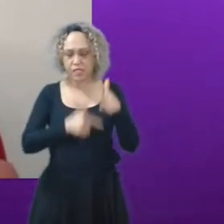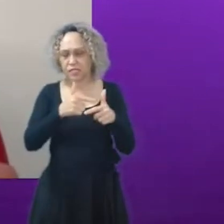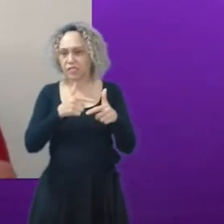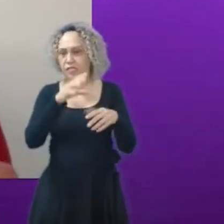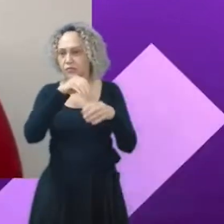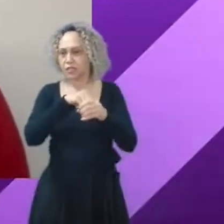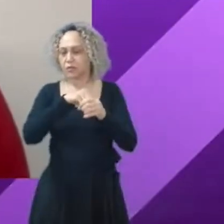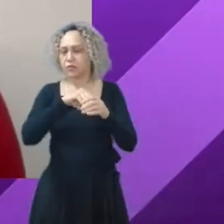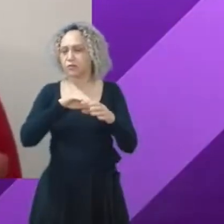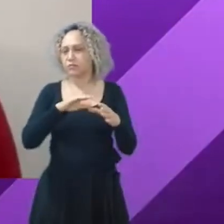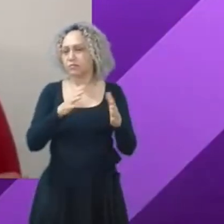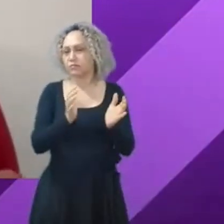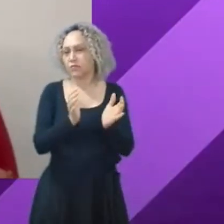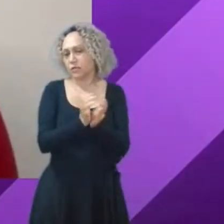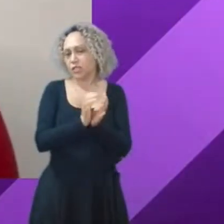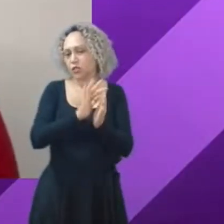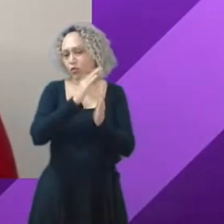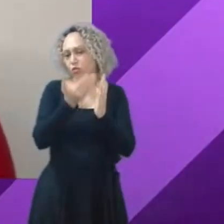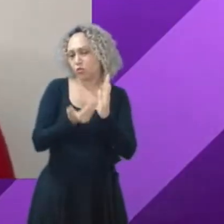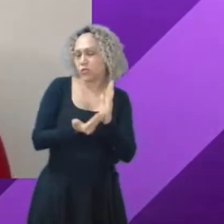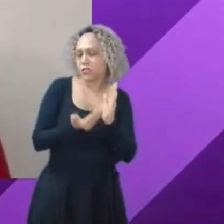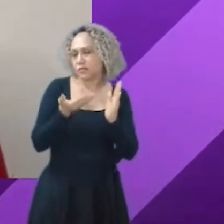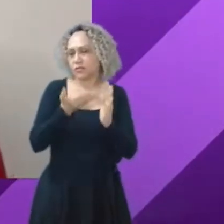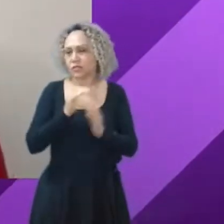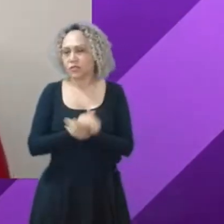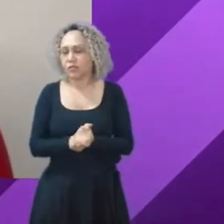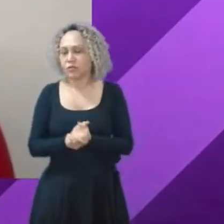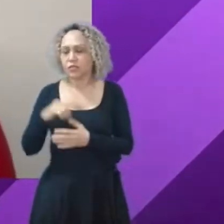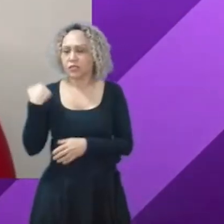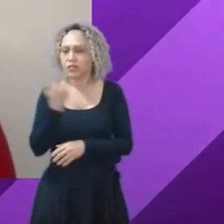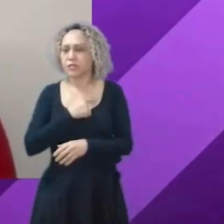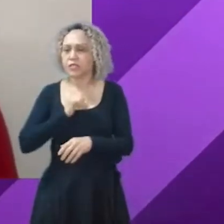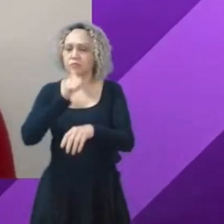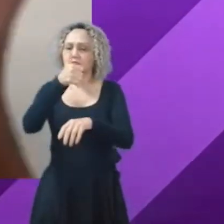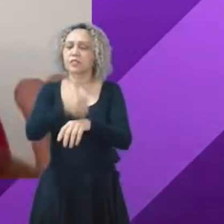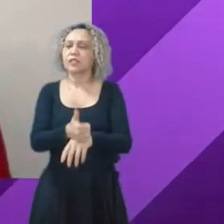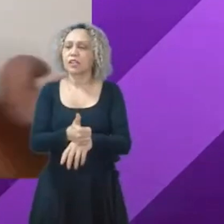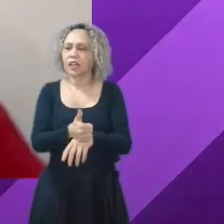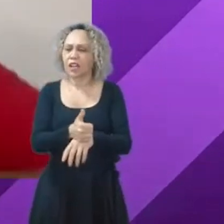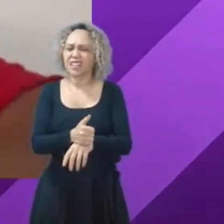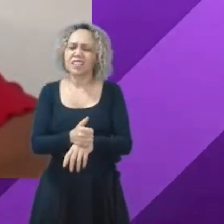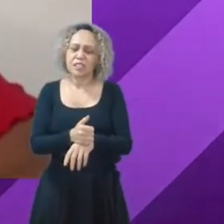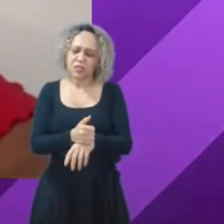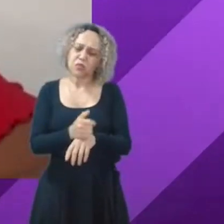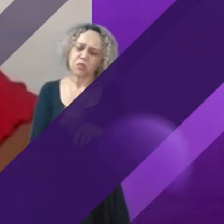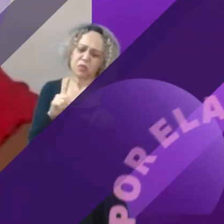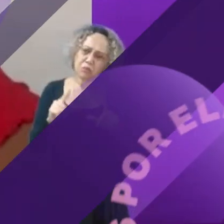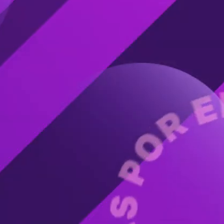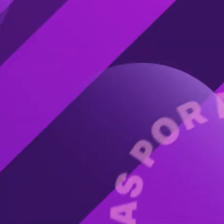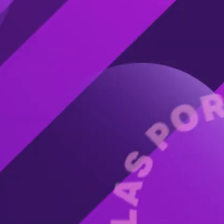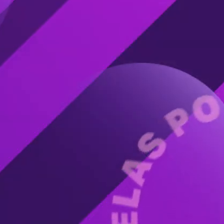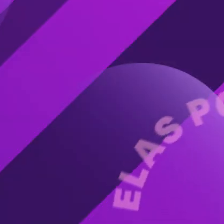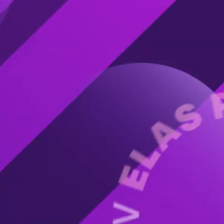chegar onde a gente precisa chegar com menos enfrentamento o tempo inteiro, sabe?